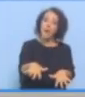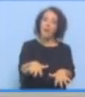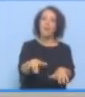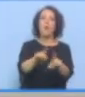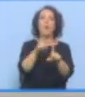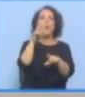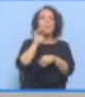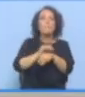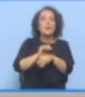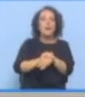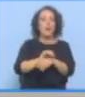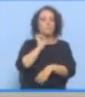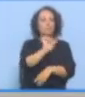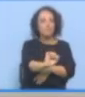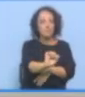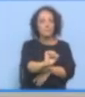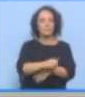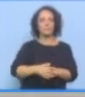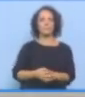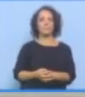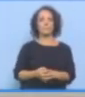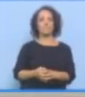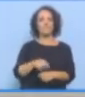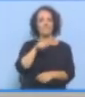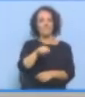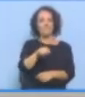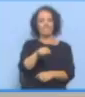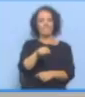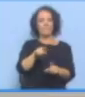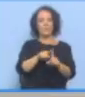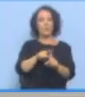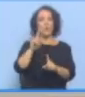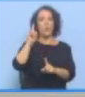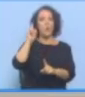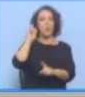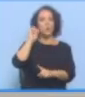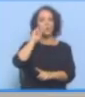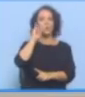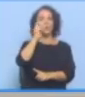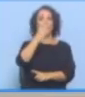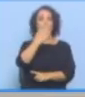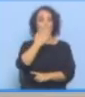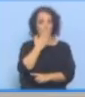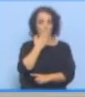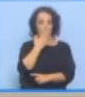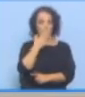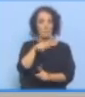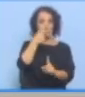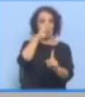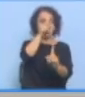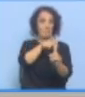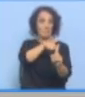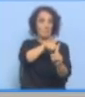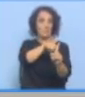moral, um pecado cometido. Esta particularidade de ser um surdo-mudo, esta pessoa